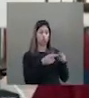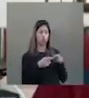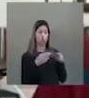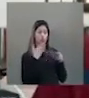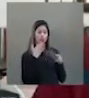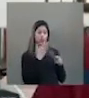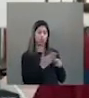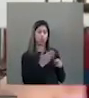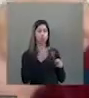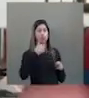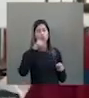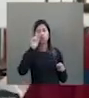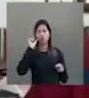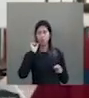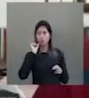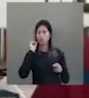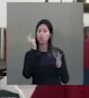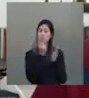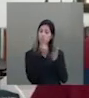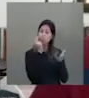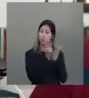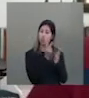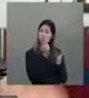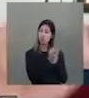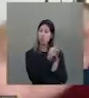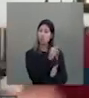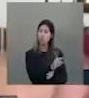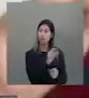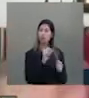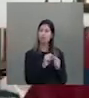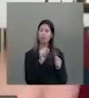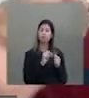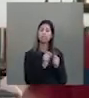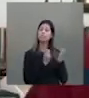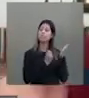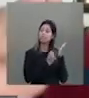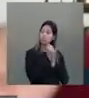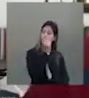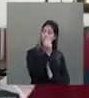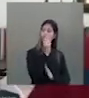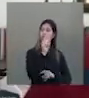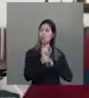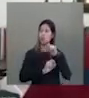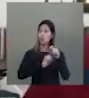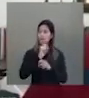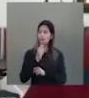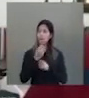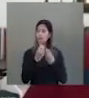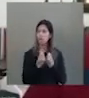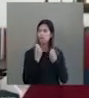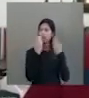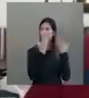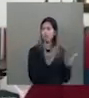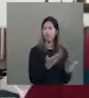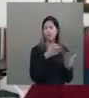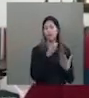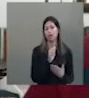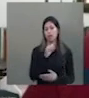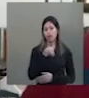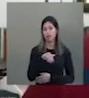a sessão, o mesmo requerimento quanto à rejeição sumária e devolução da MP